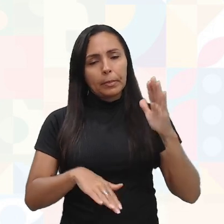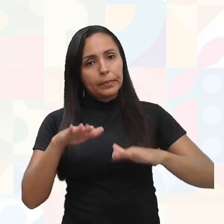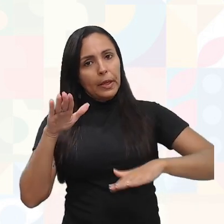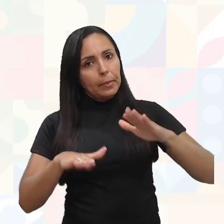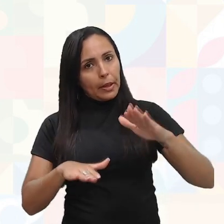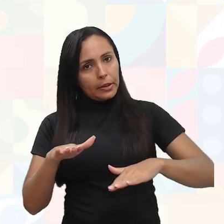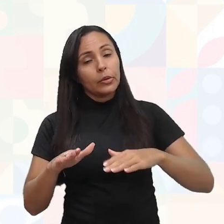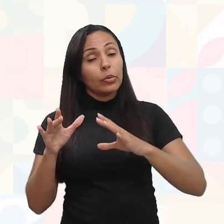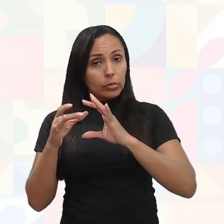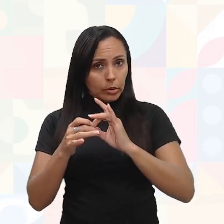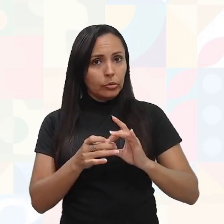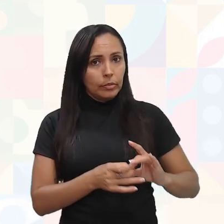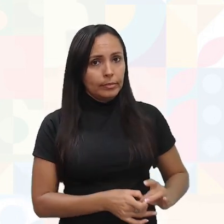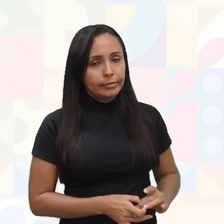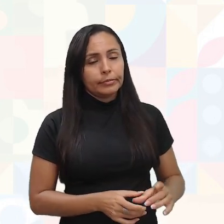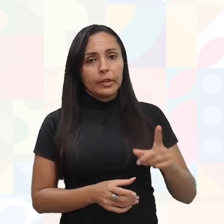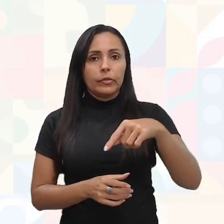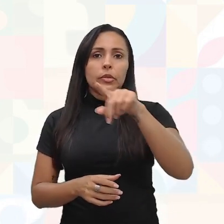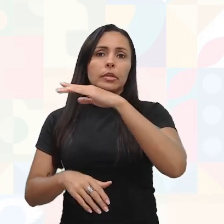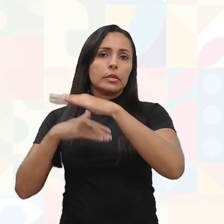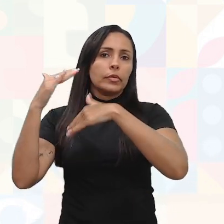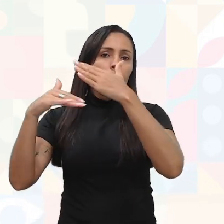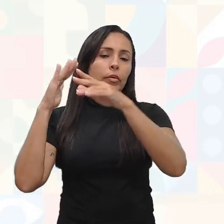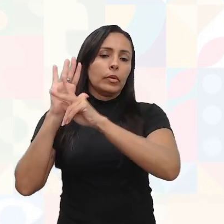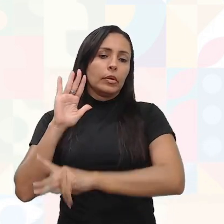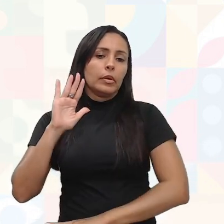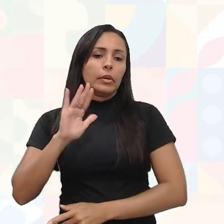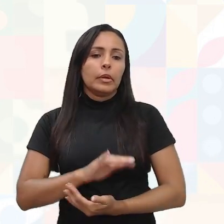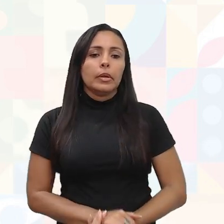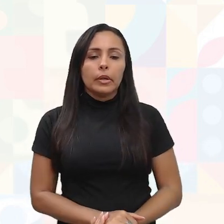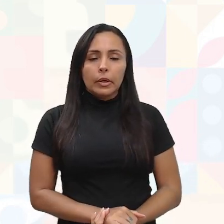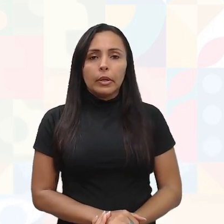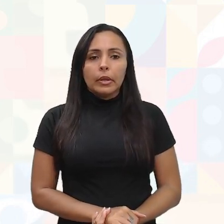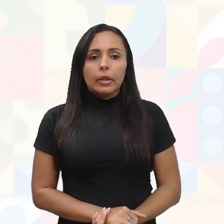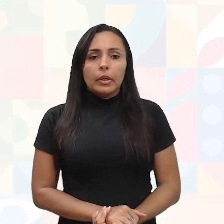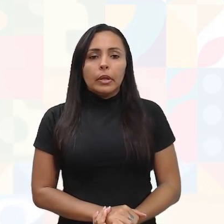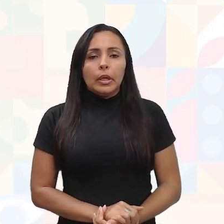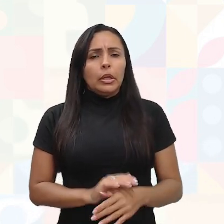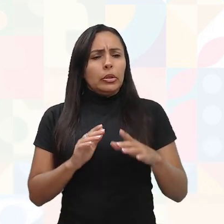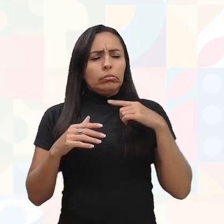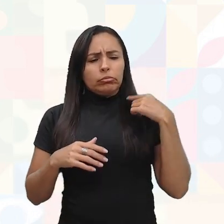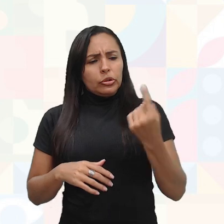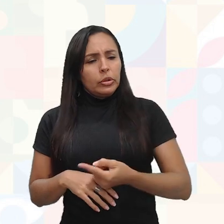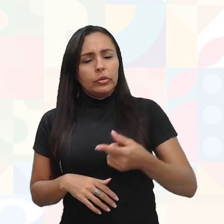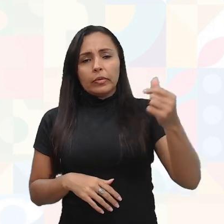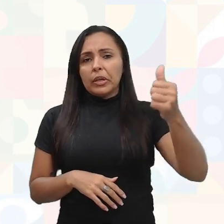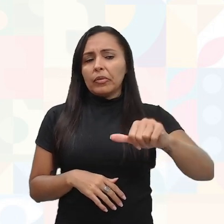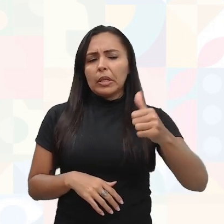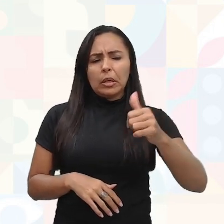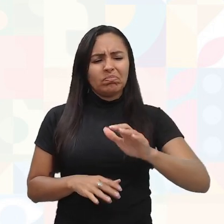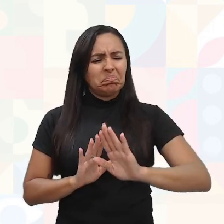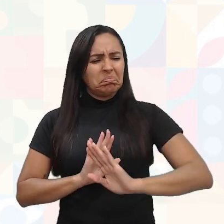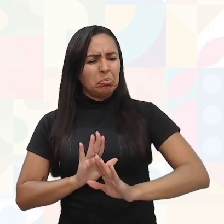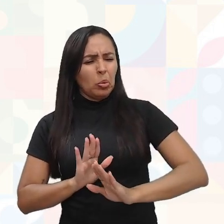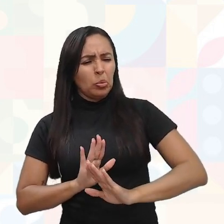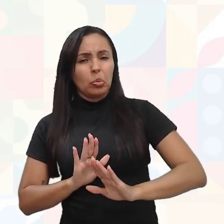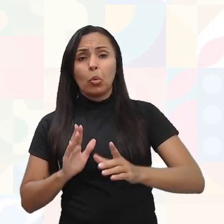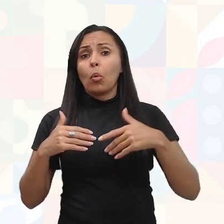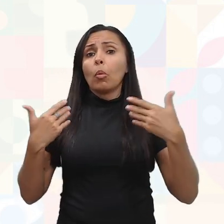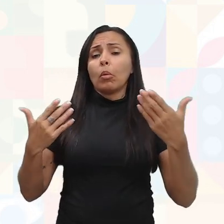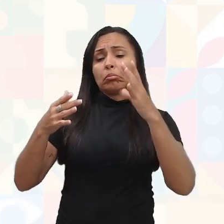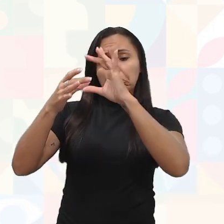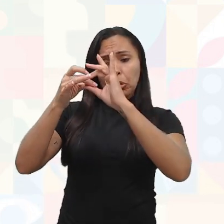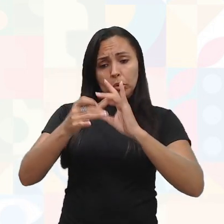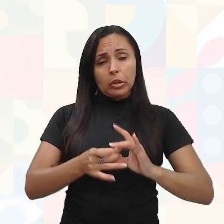muito do contexto que você desenvolveu o projeto. A gente não vai avaliar muito qual que é o contexto que